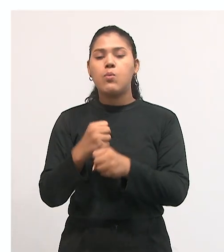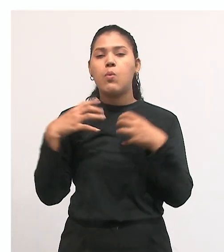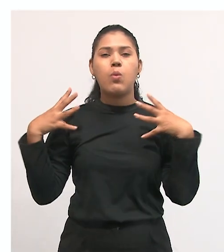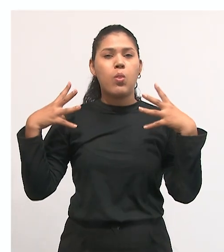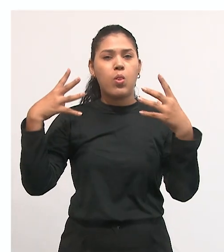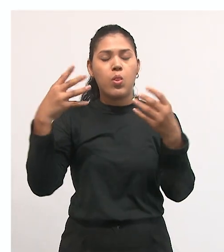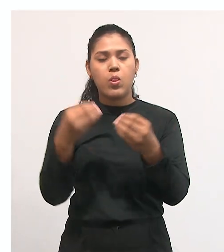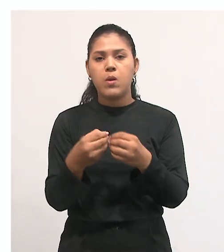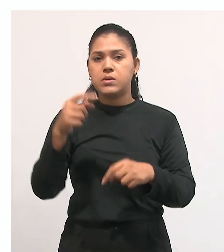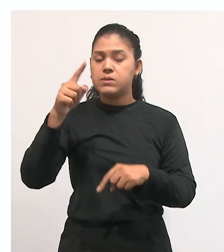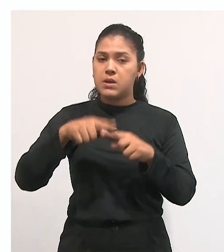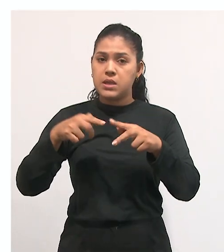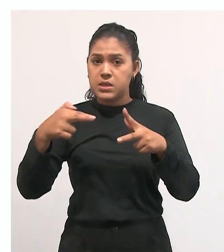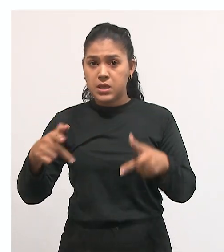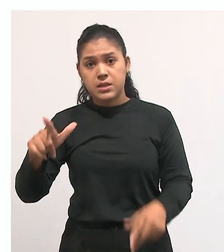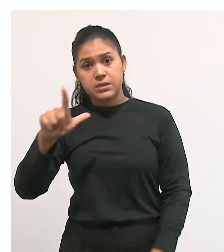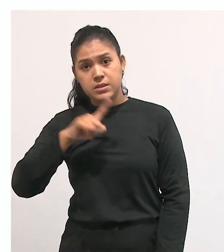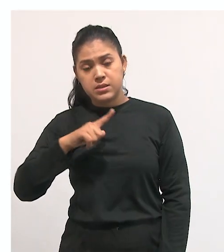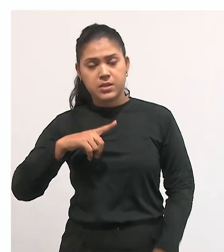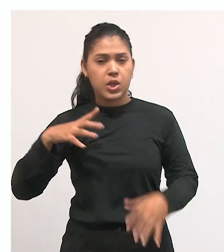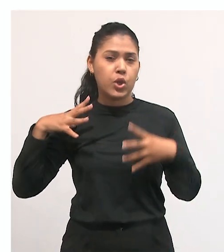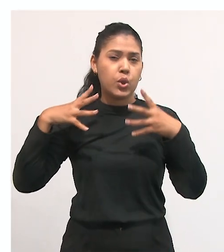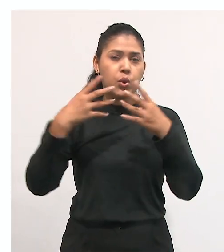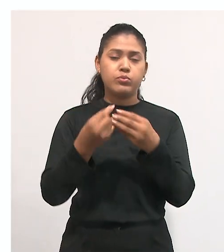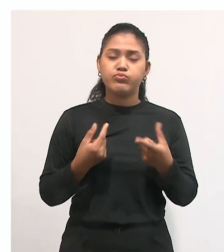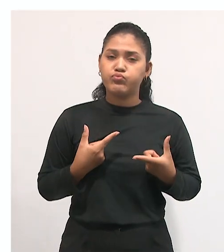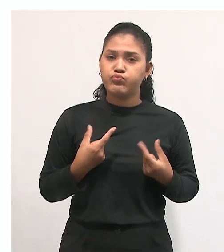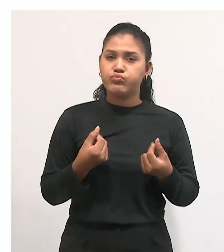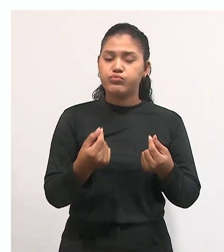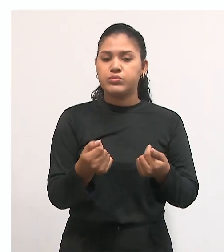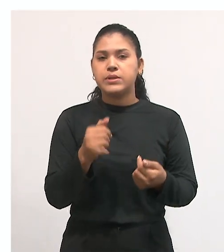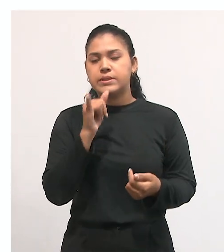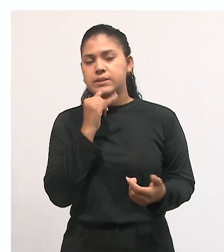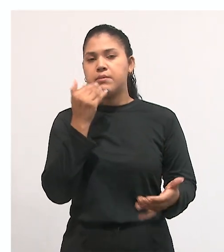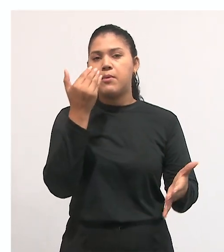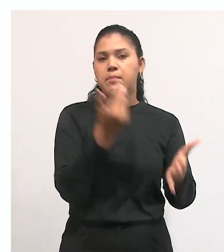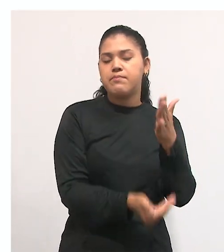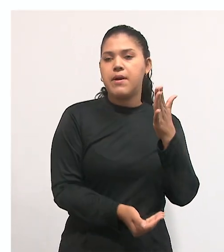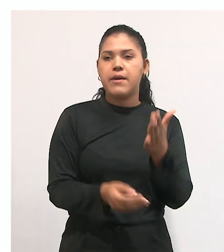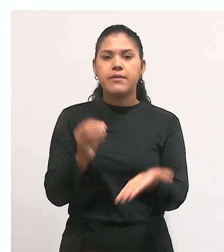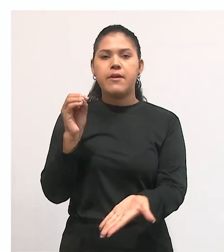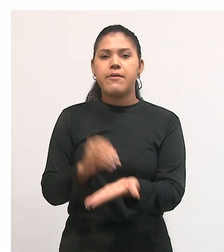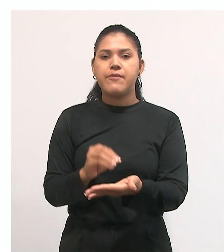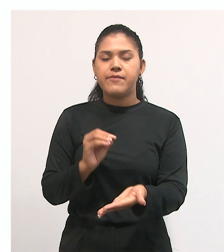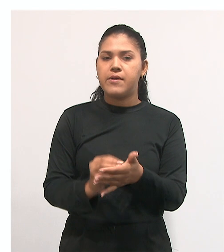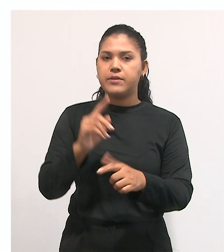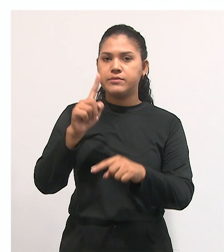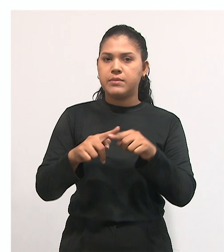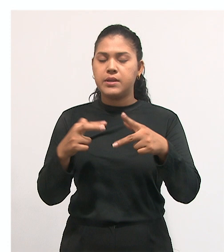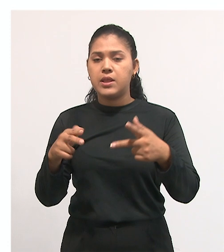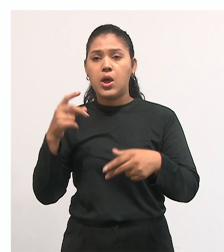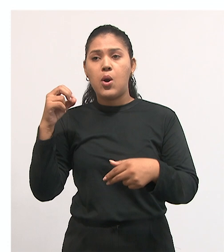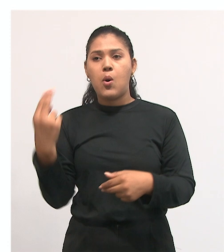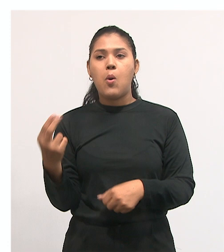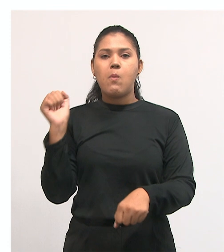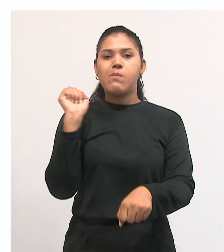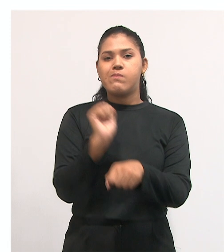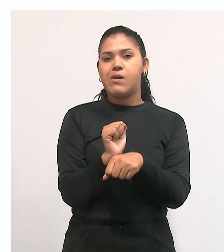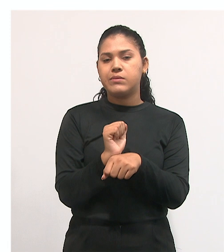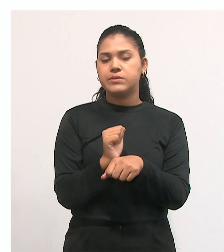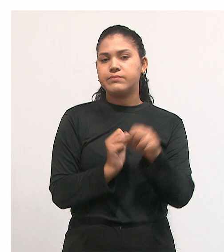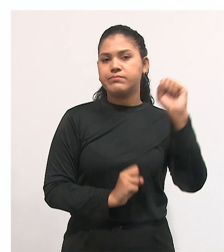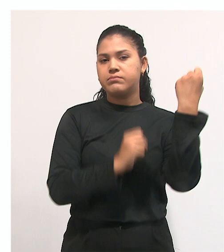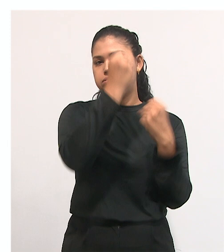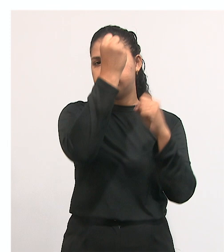ativos e passivos disponíveis. Aqui um exemplo, né? Perdas, faltas ou paradas nas operações determinam